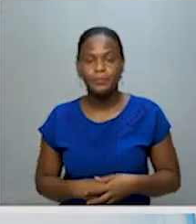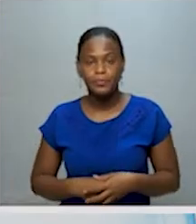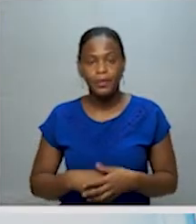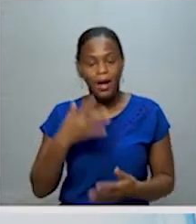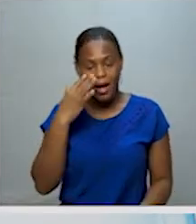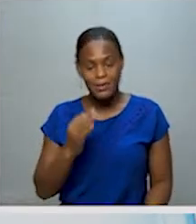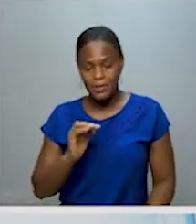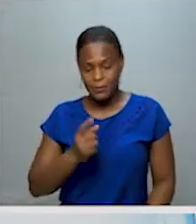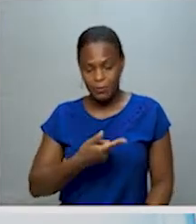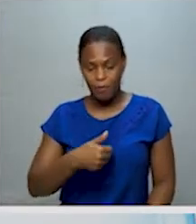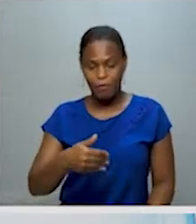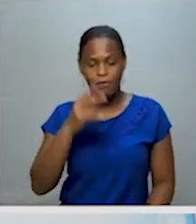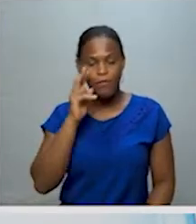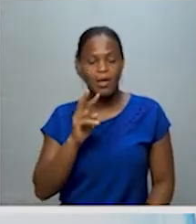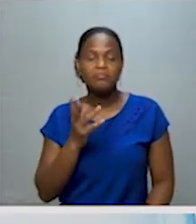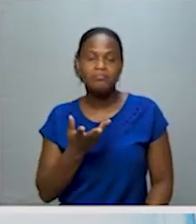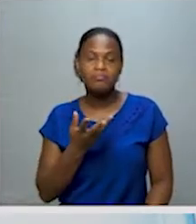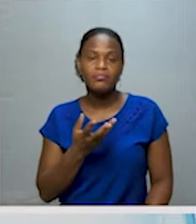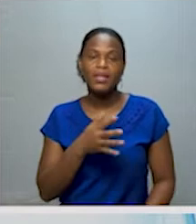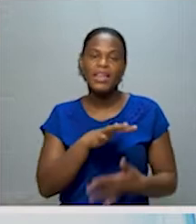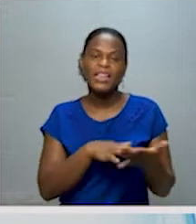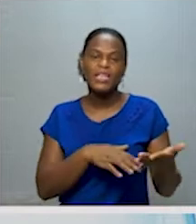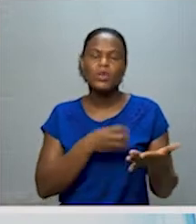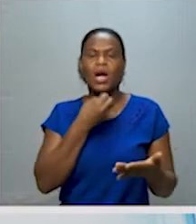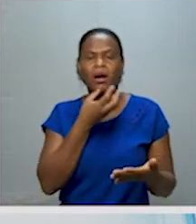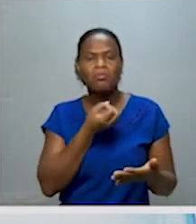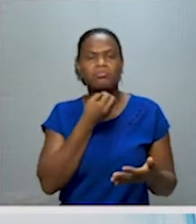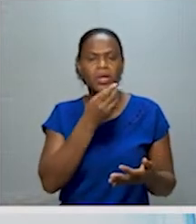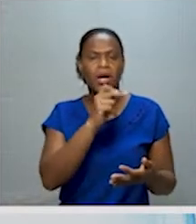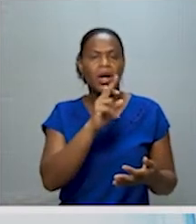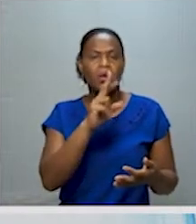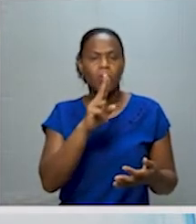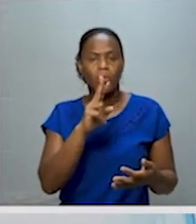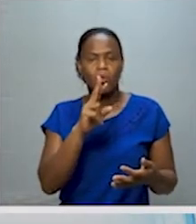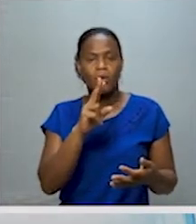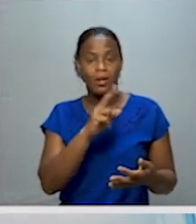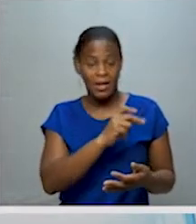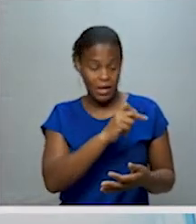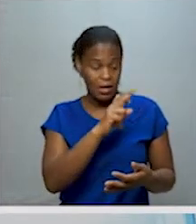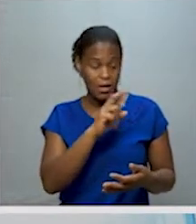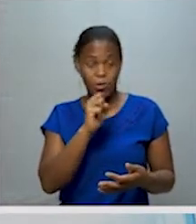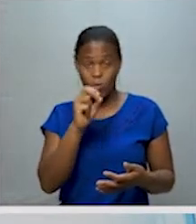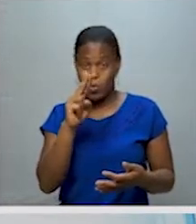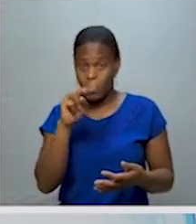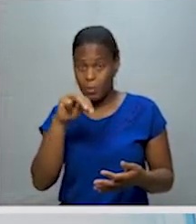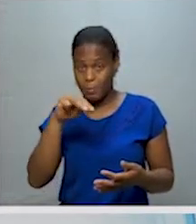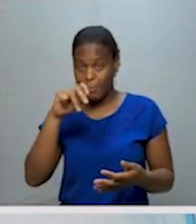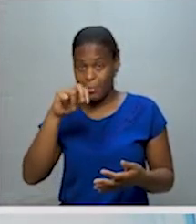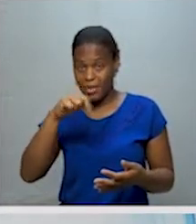Sendo assim, vamos ver texto argumentativo. O texto argumentativo é importante vocês